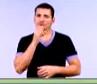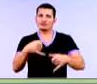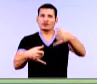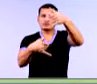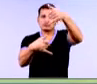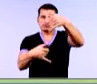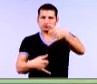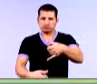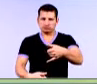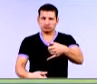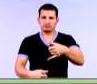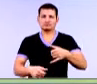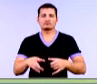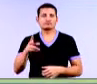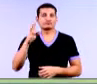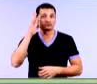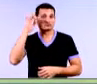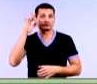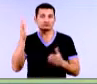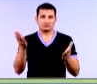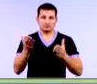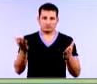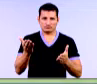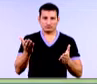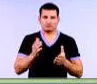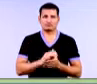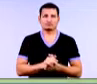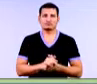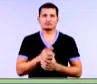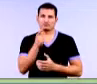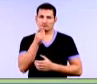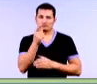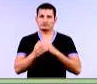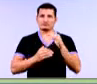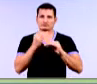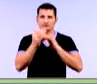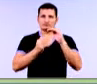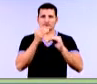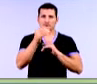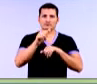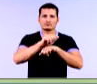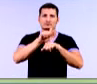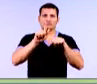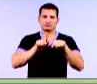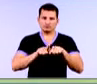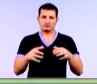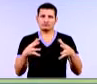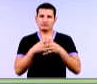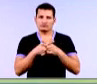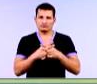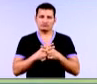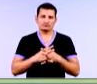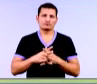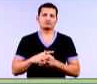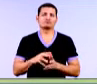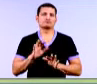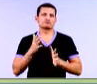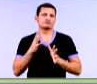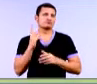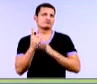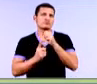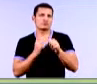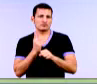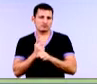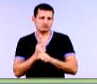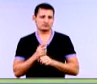código, imagine agora a seguinte situação. Você desenvolveu um algoritmo complexo há 1 ano. E por